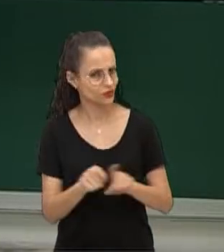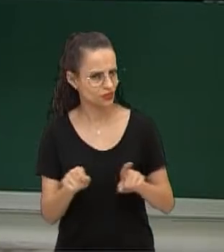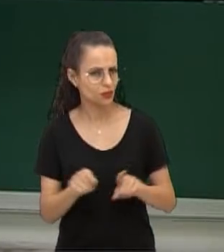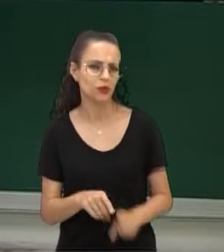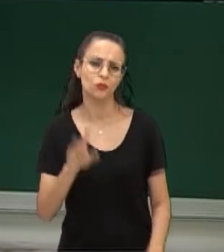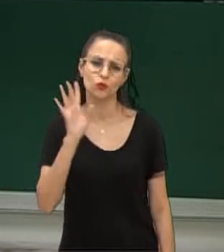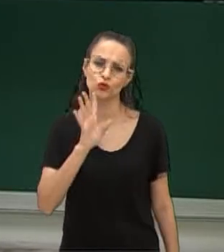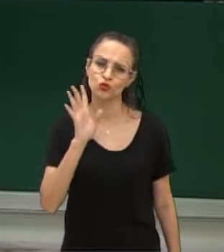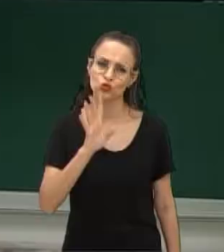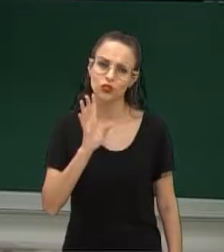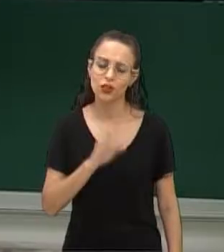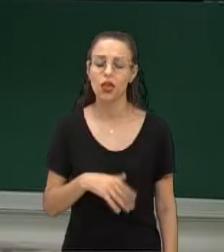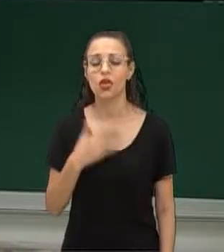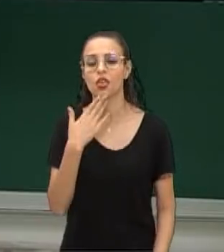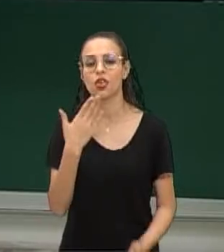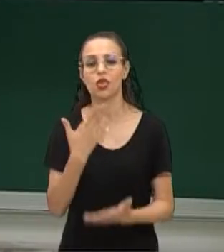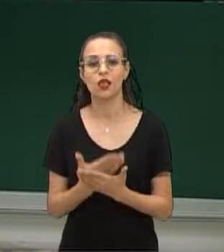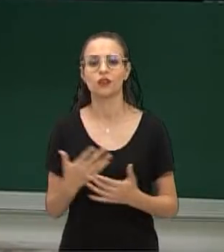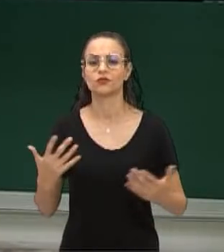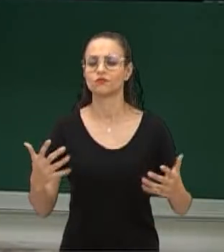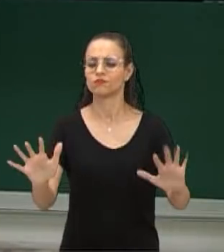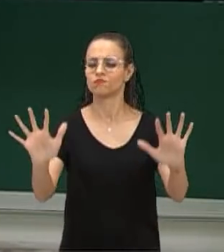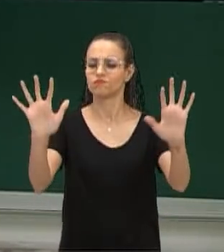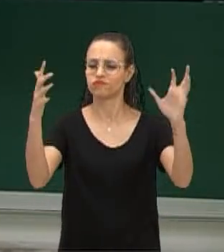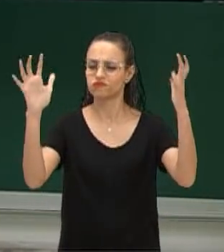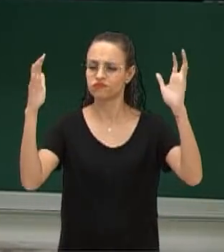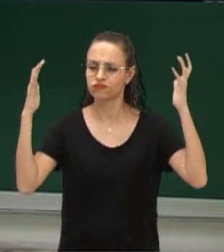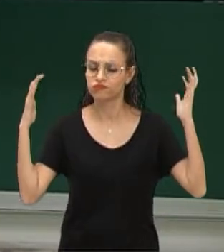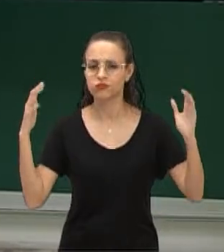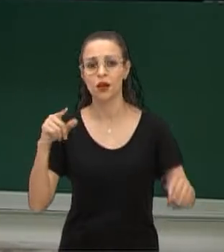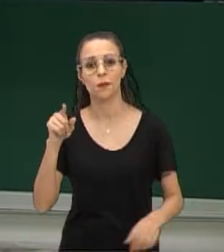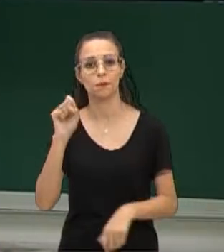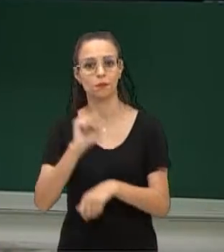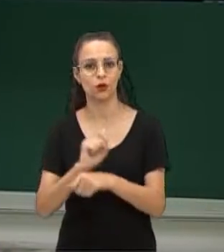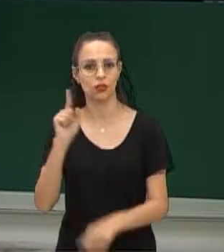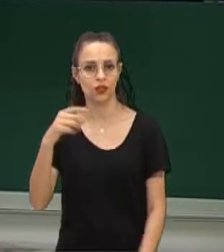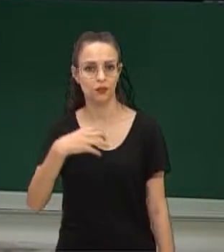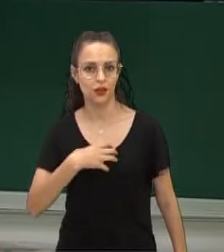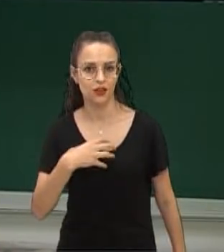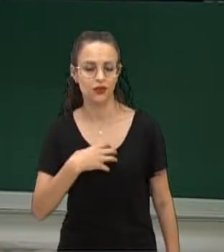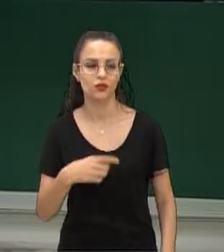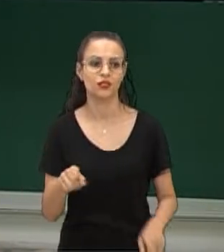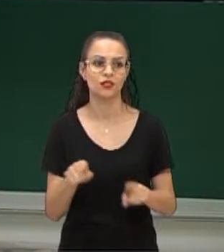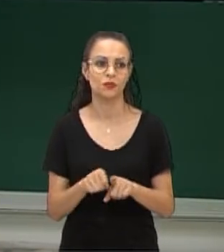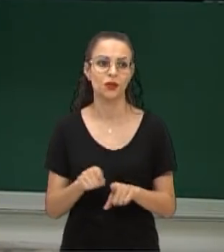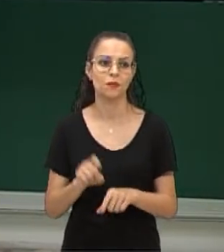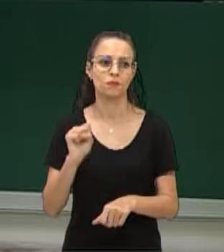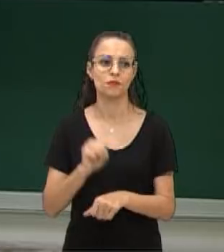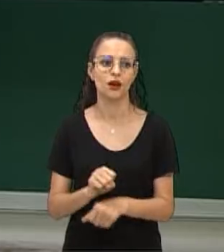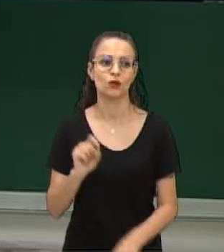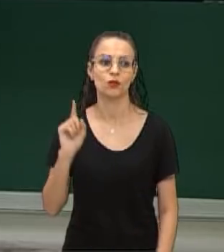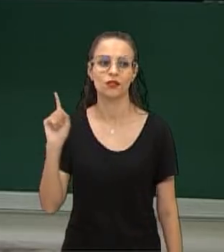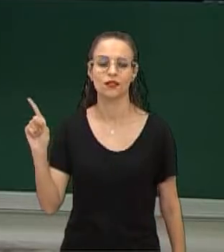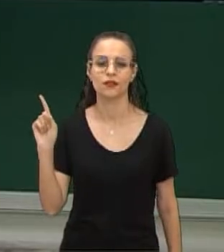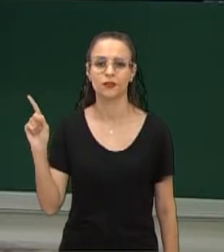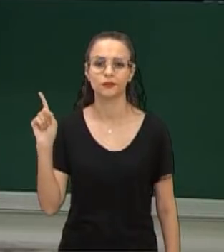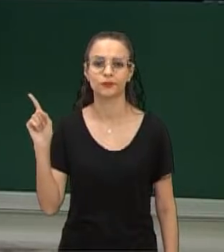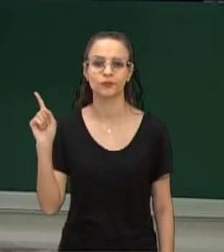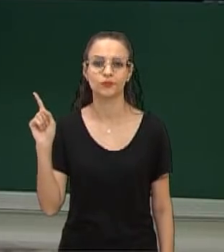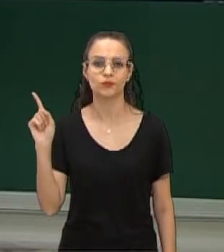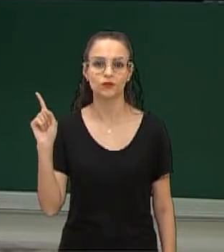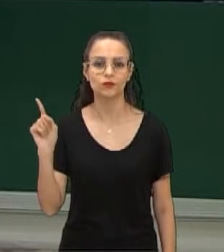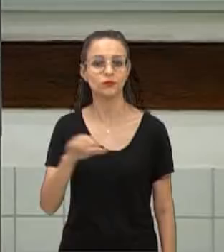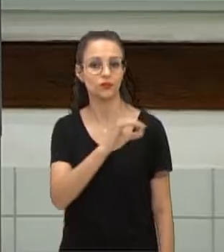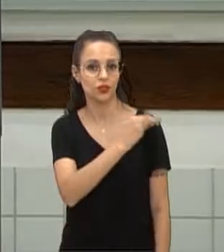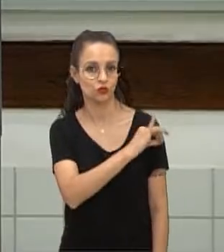muito legal. Ele se surpreendeu com a Mata Atlântica. Ele parou na Bahia um tempo, depois ele parou também no